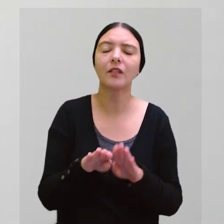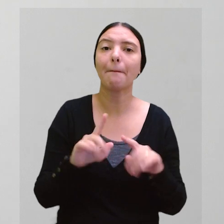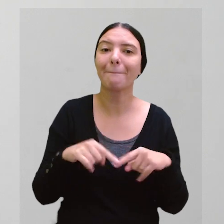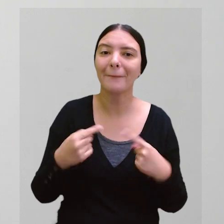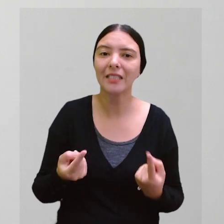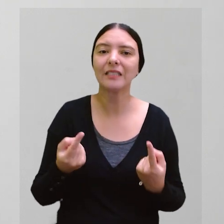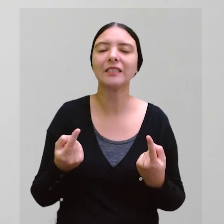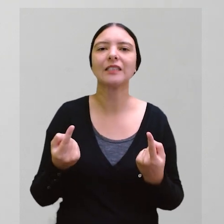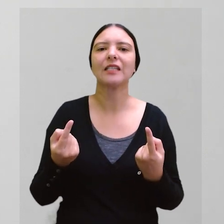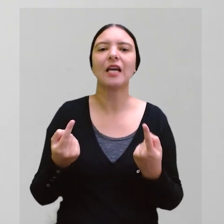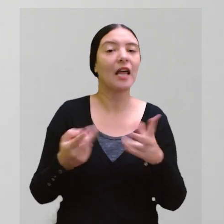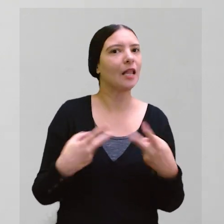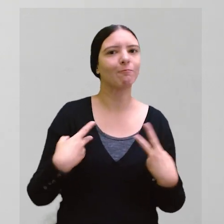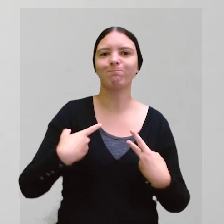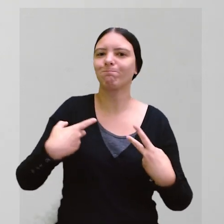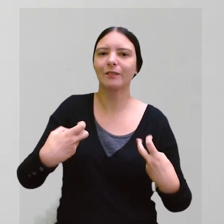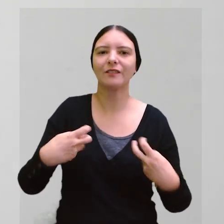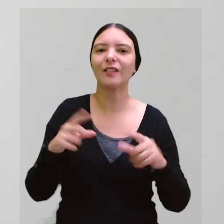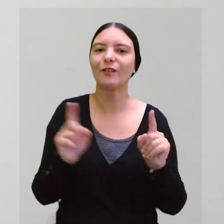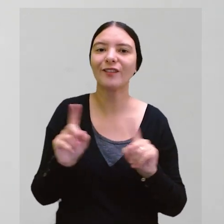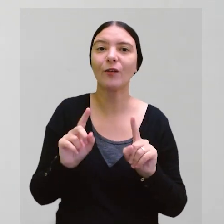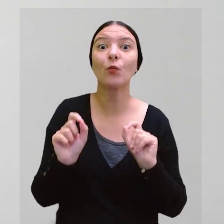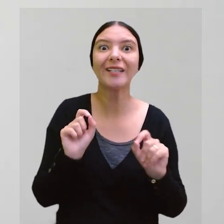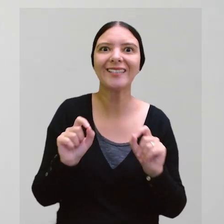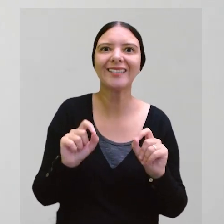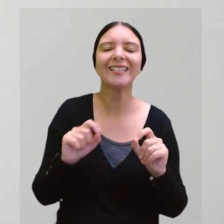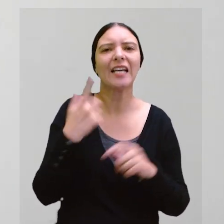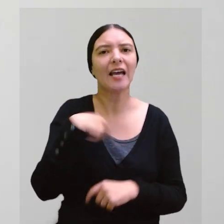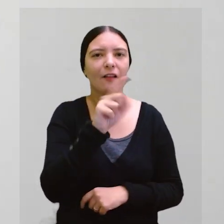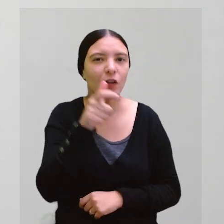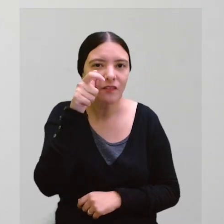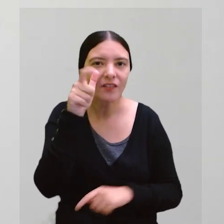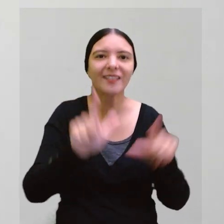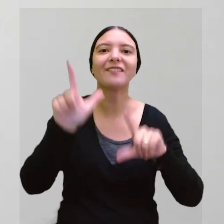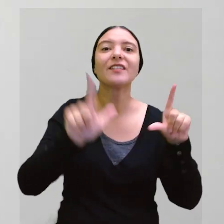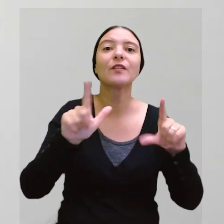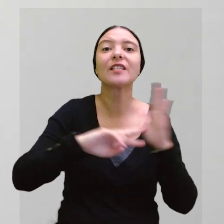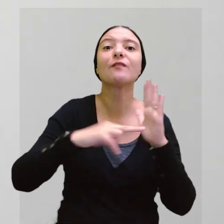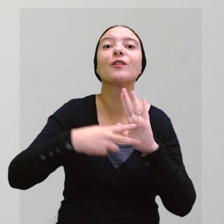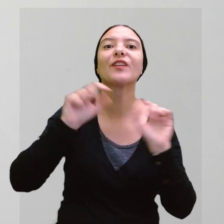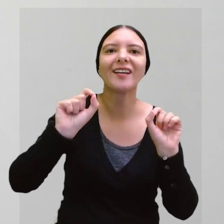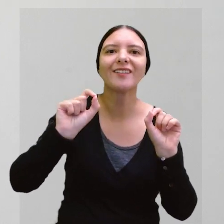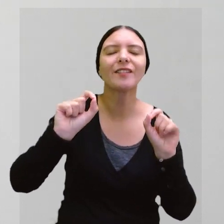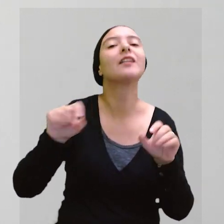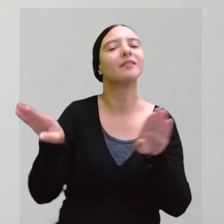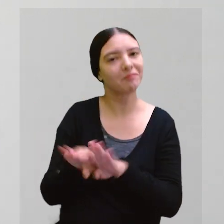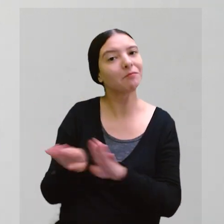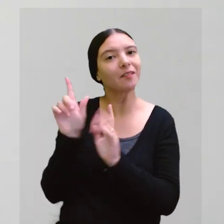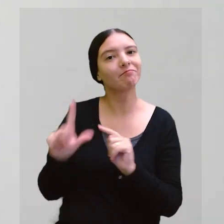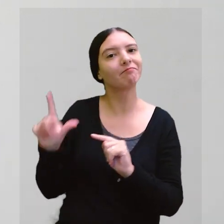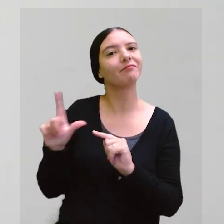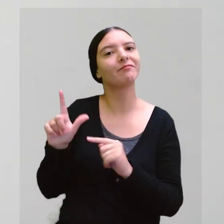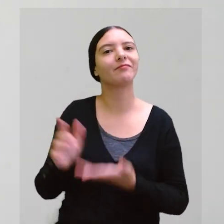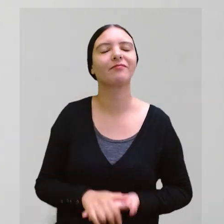Mas ela, sem perceber que aquilo que ela estava consumindo, aquilo que ela foi ver na televisão, era também, em alguma medida,